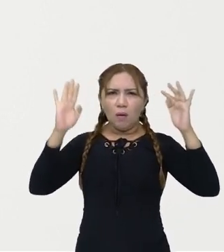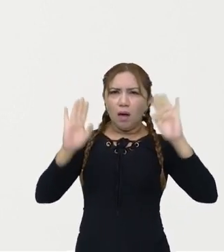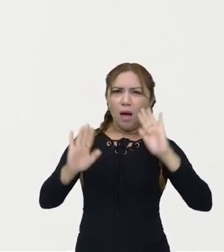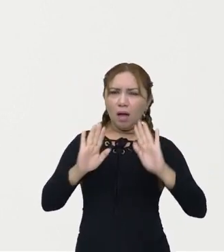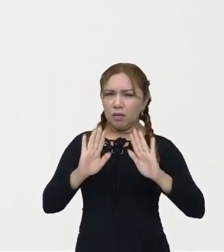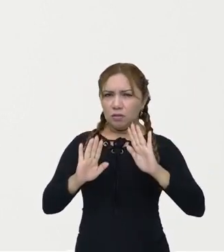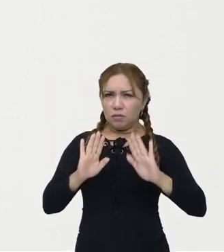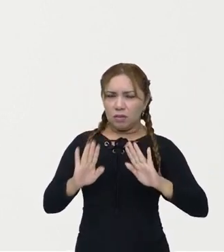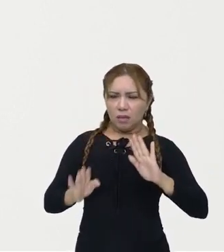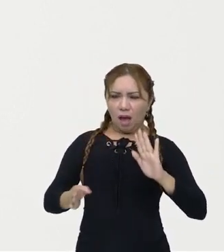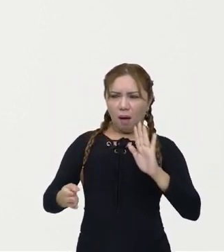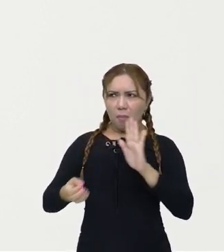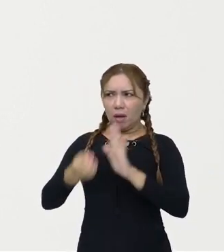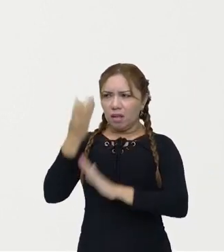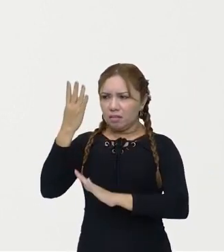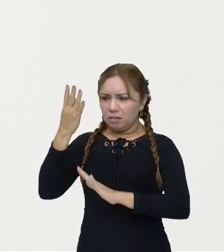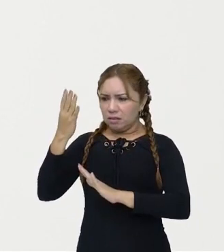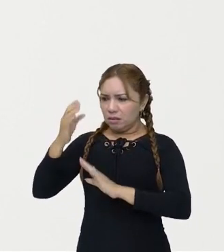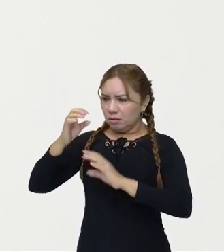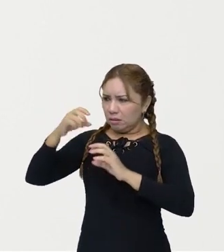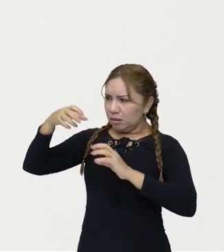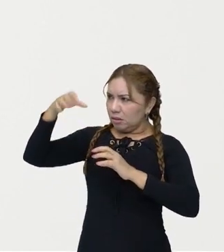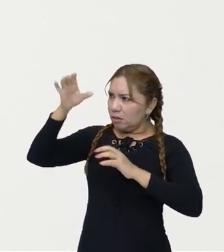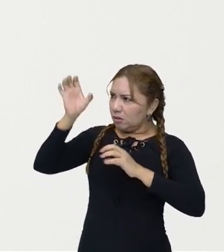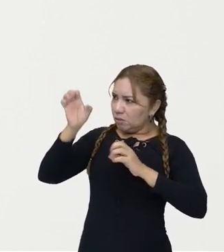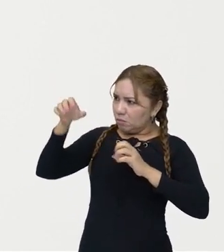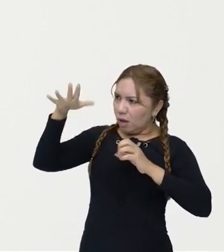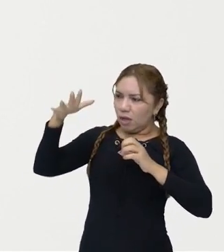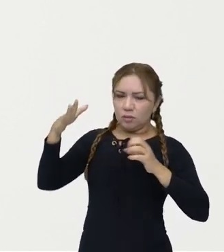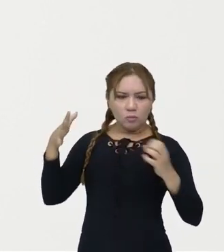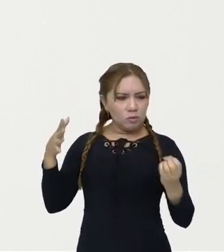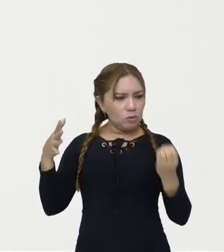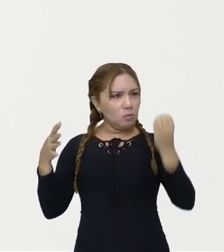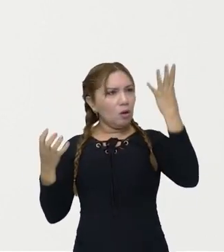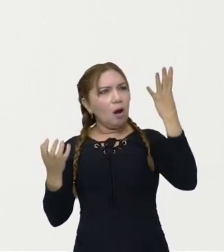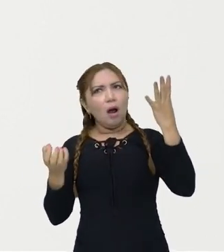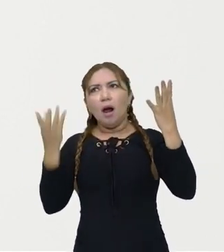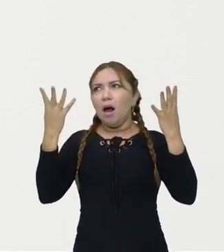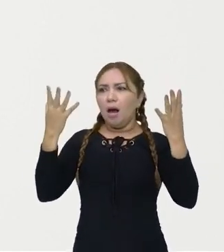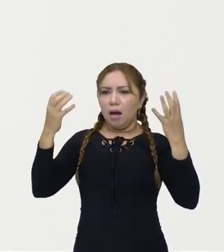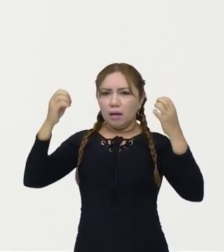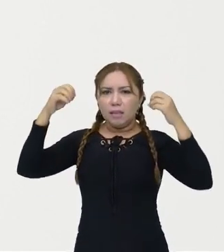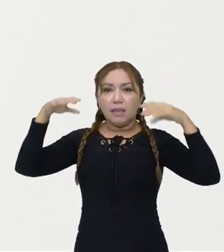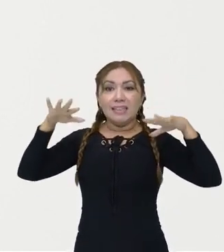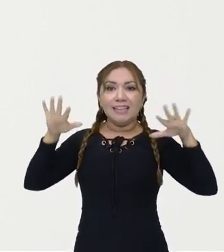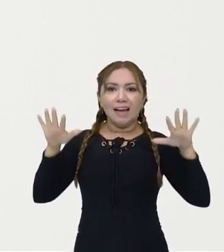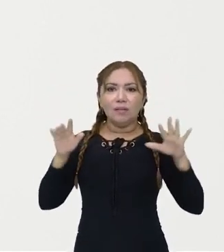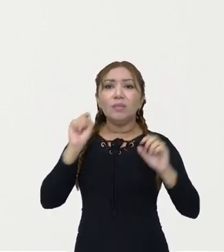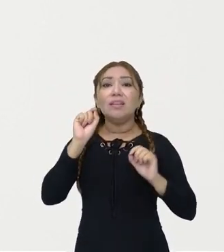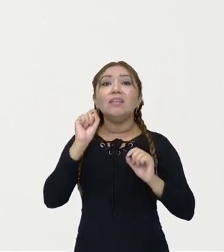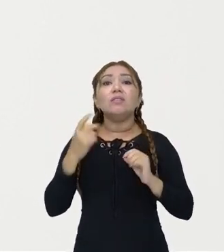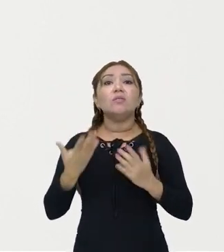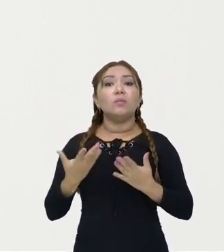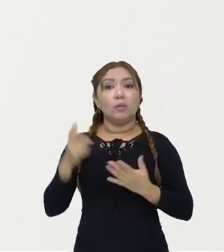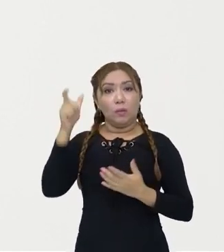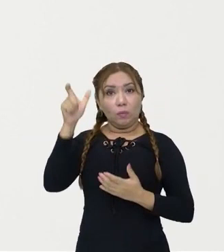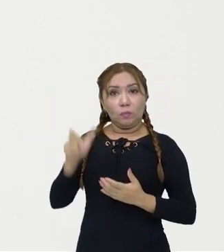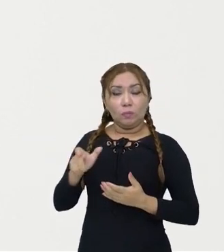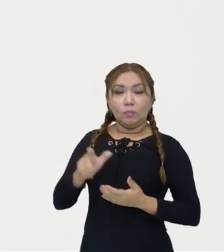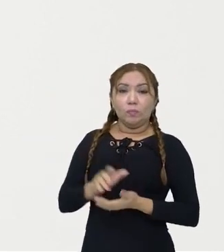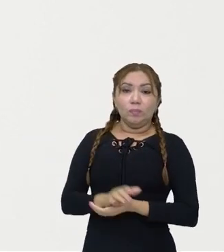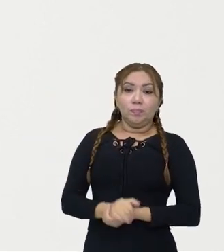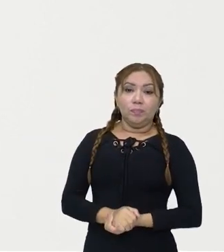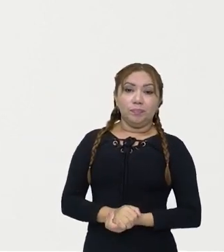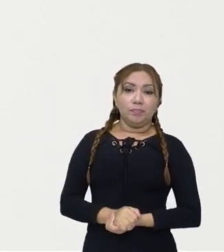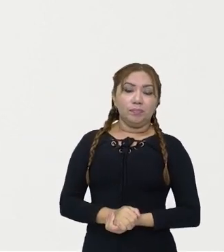vezes aparecem seres e objetos mágicos e encantados. Quem sou eu? Vocês se lembram